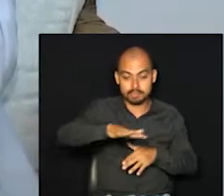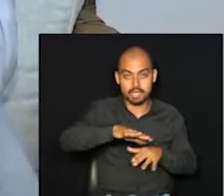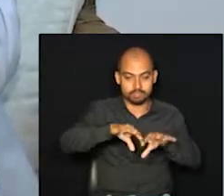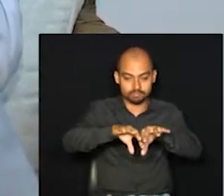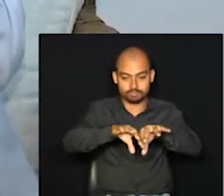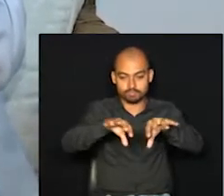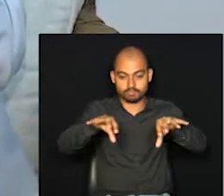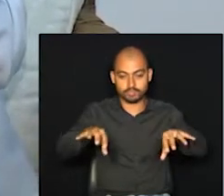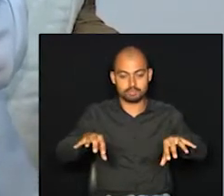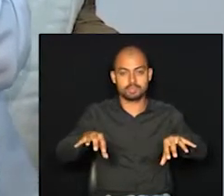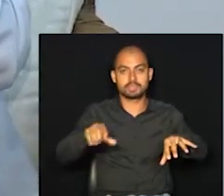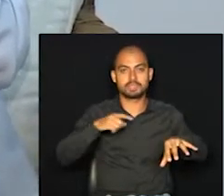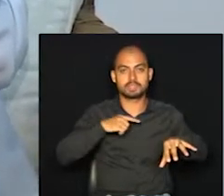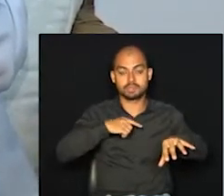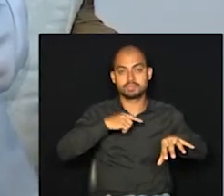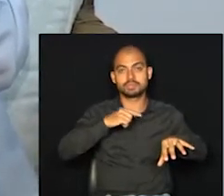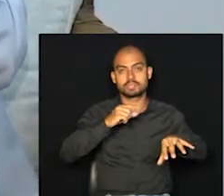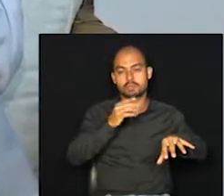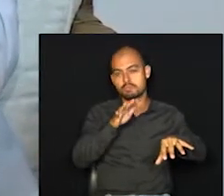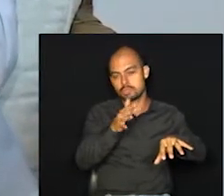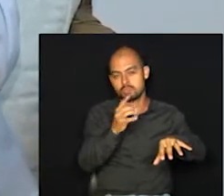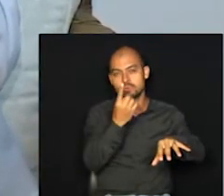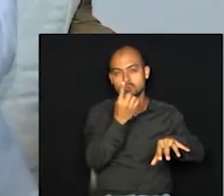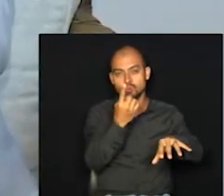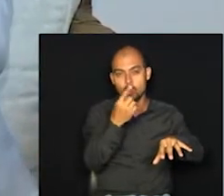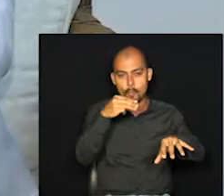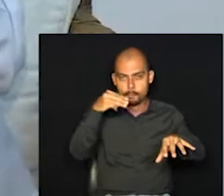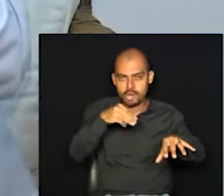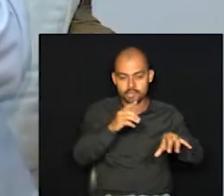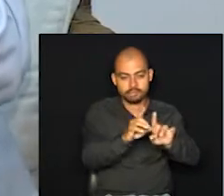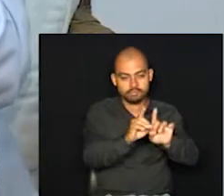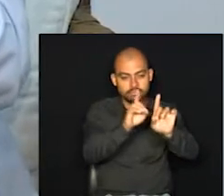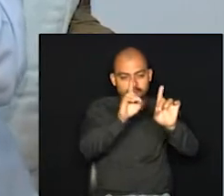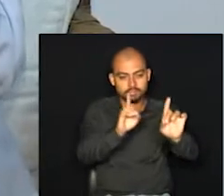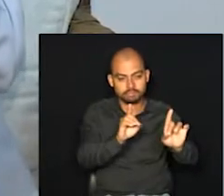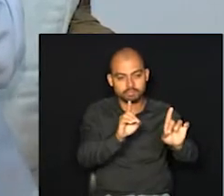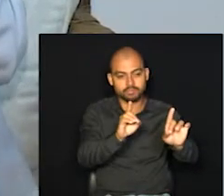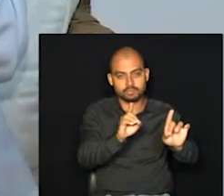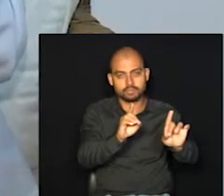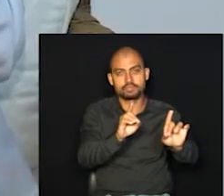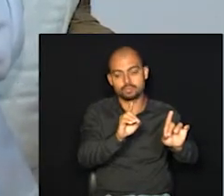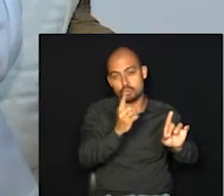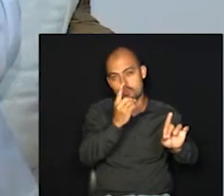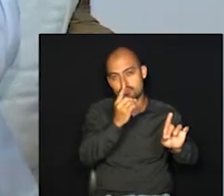que tenha pelo menos um metro ou 1,5 metros de distância entre as